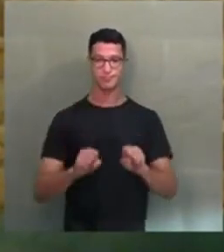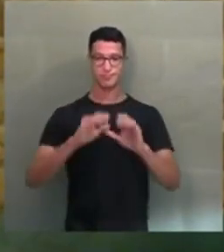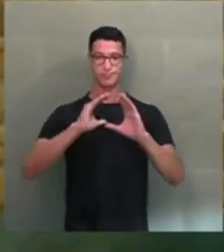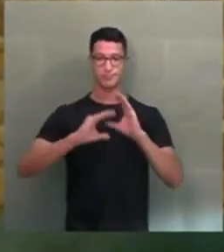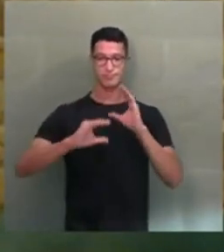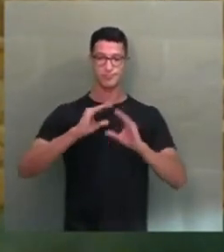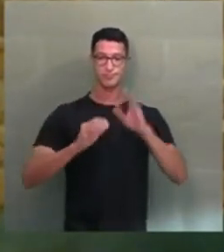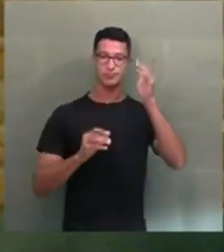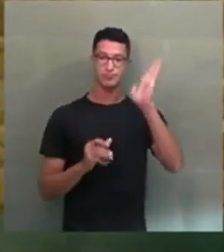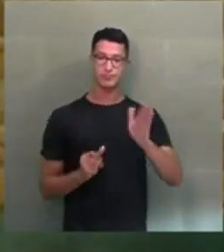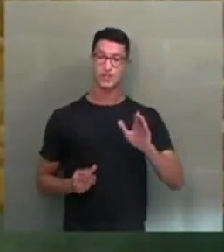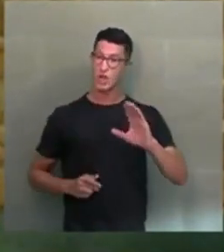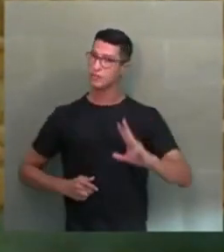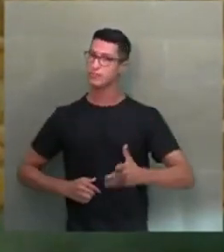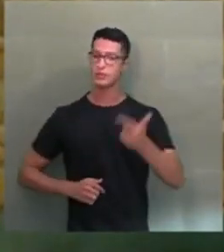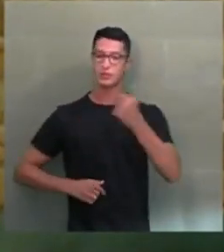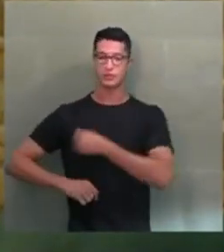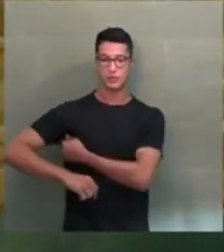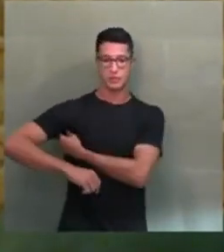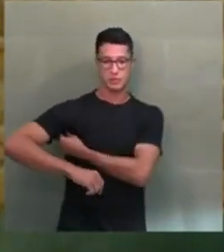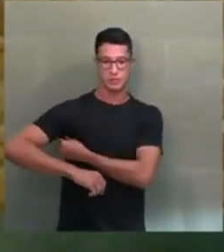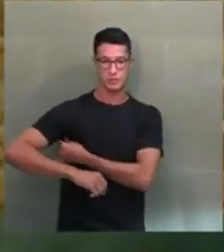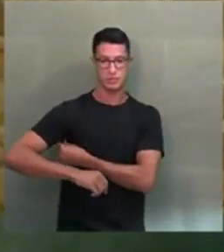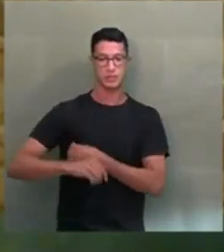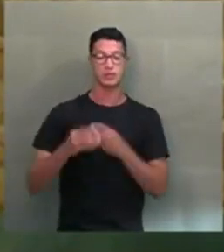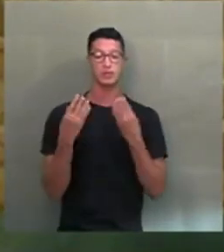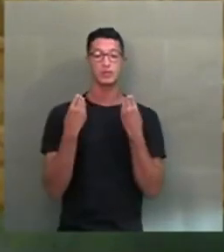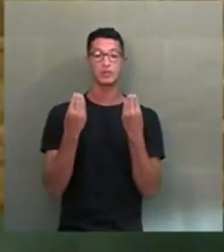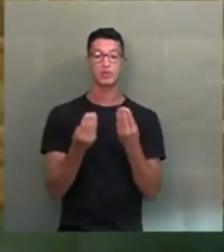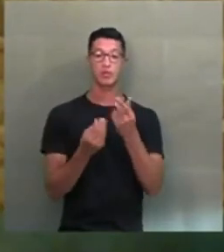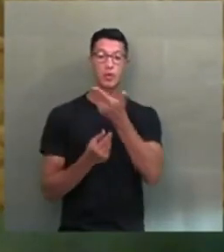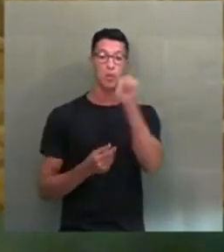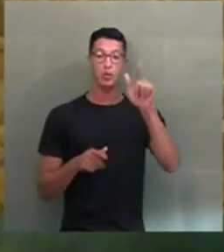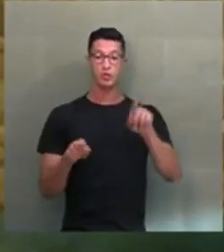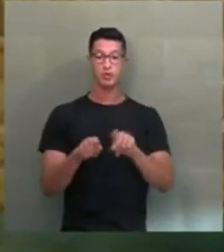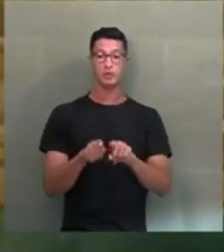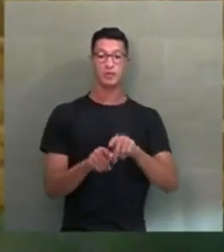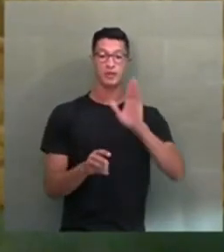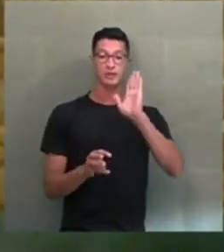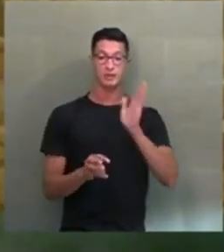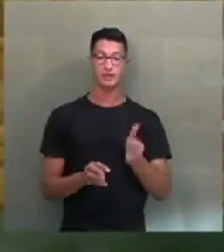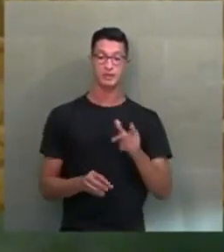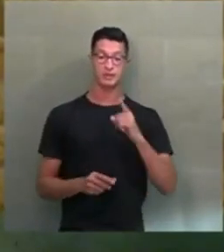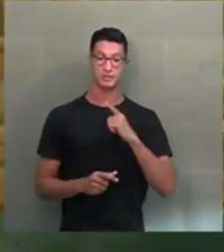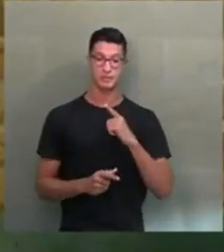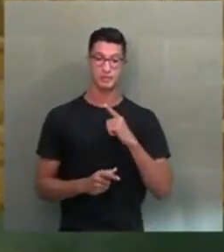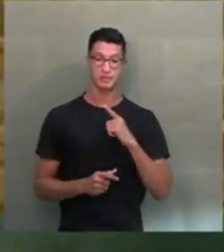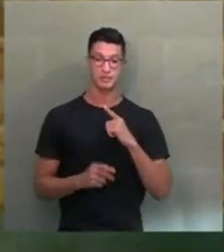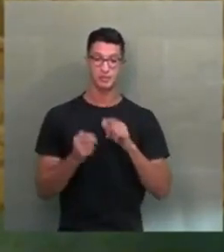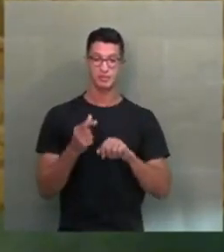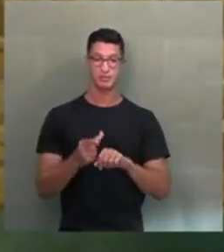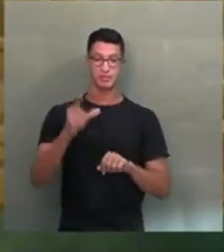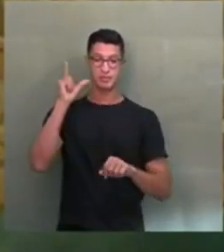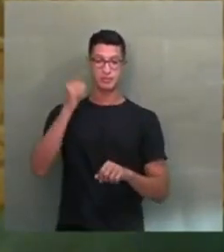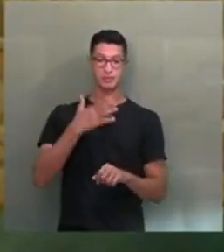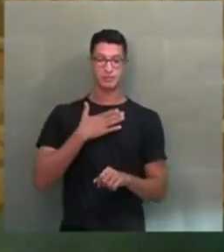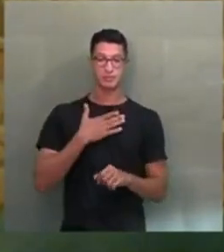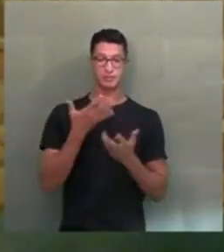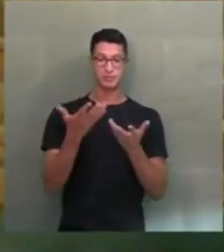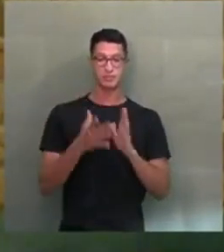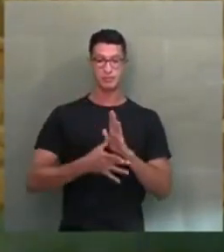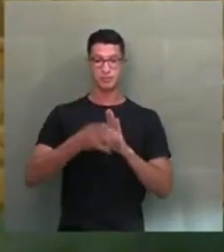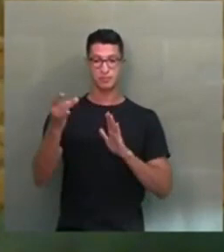comunicação foram audaciosos. E como outros também que já me antecederam, quero